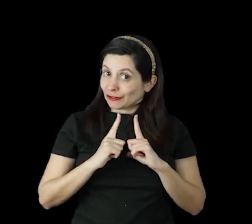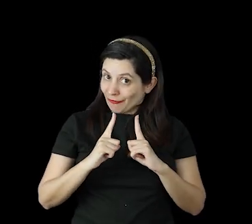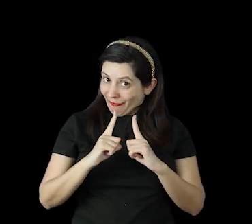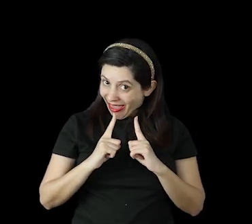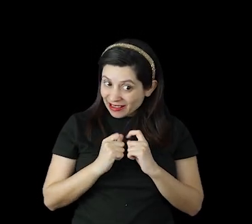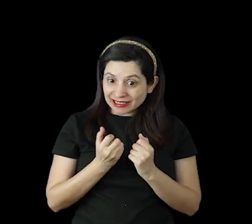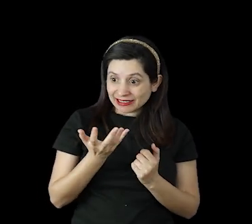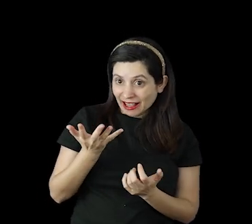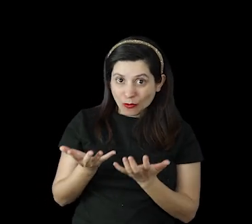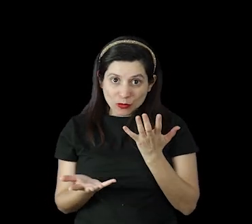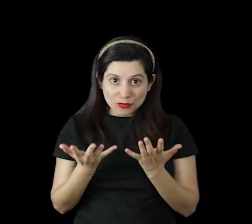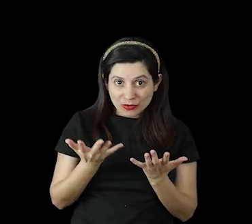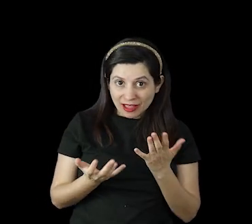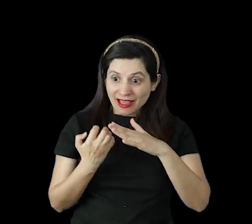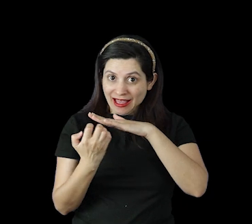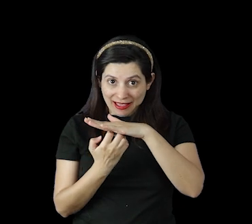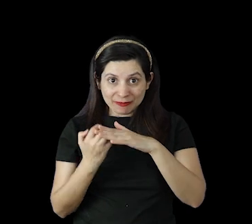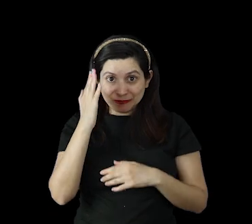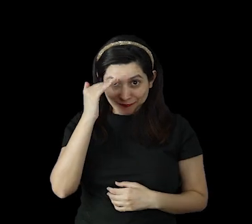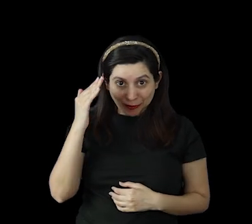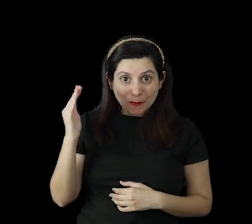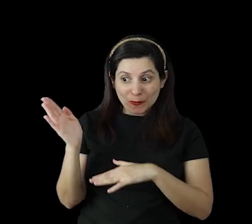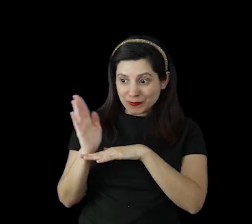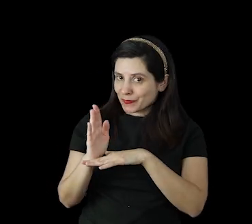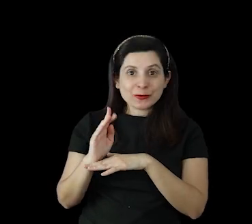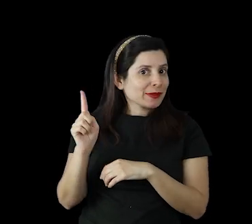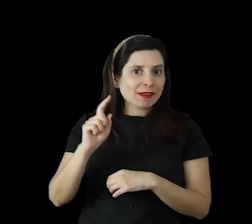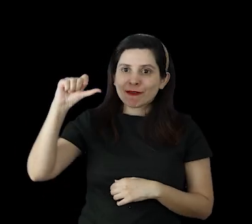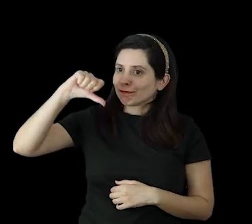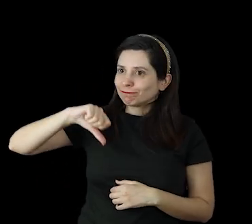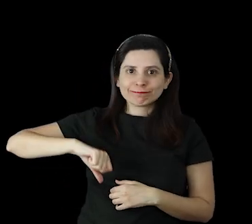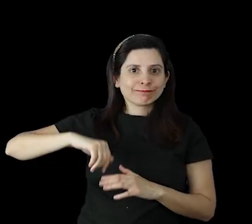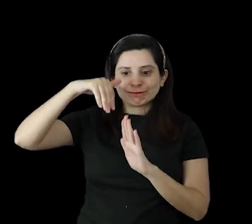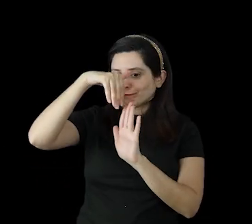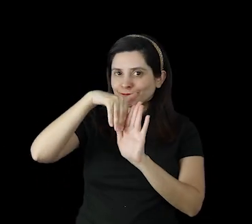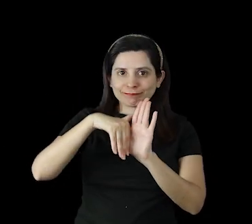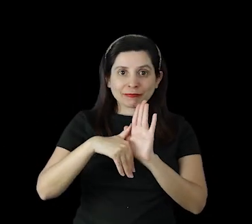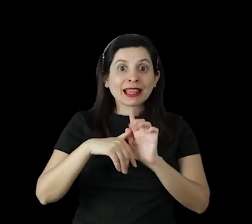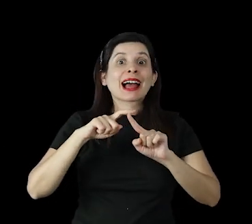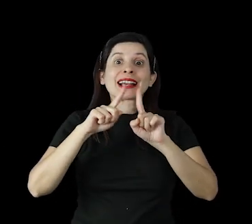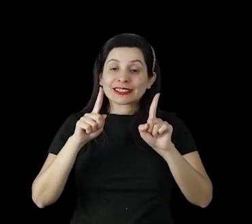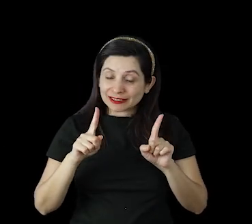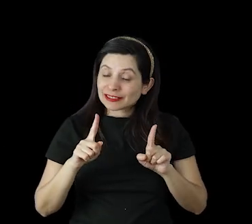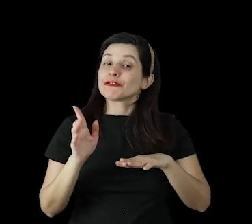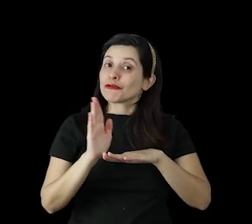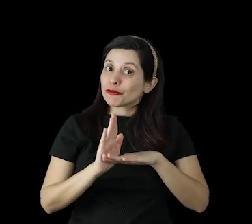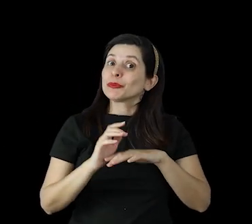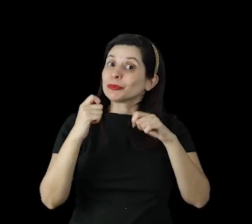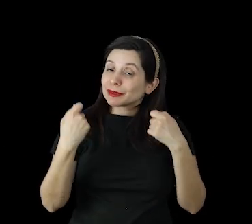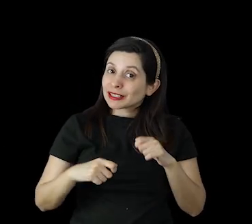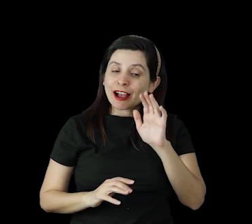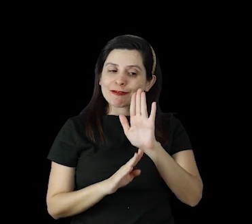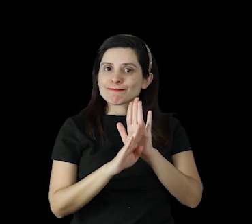Hollywood não fracassaria em filmes que às vezes é para fazer absolutamente sucesso, né? Então essa